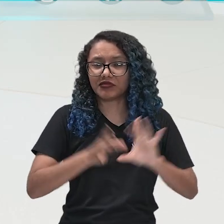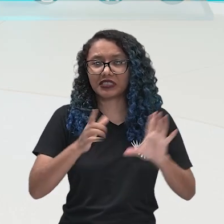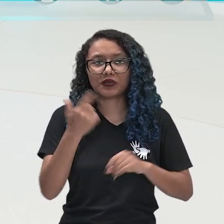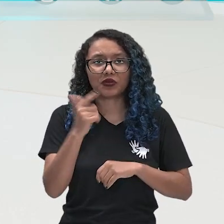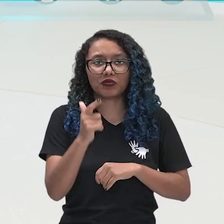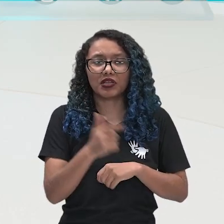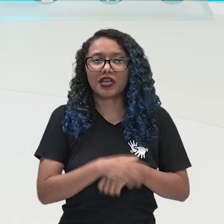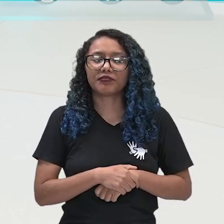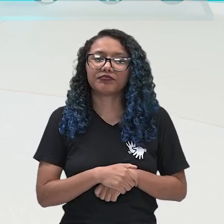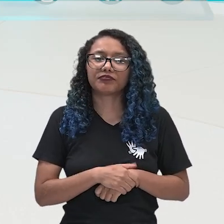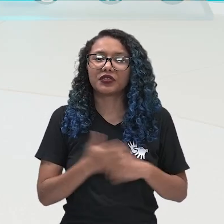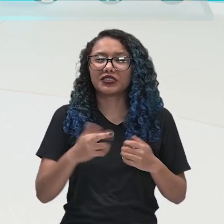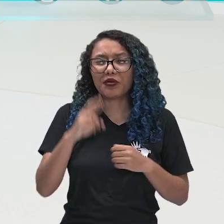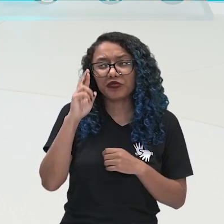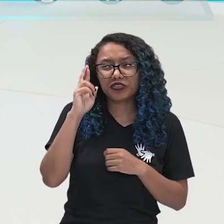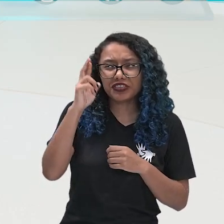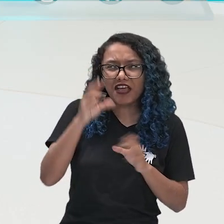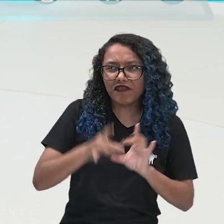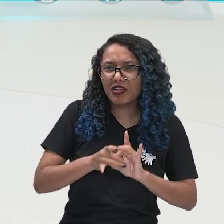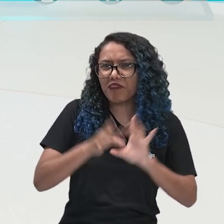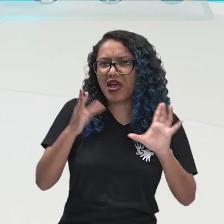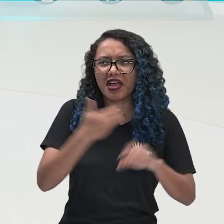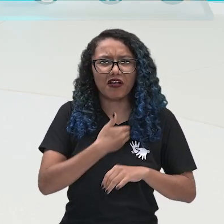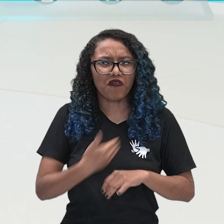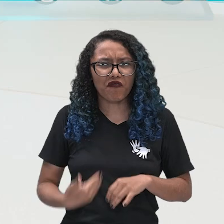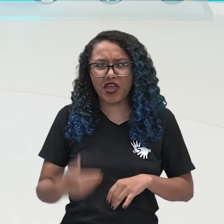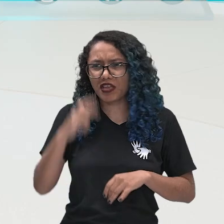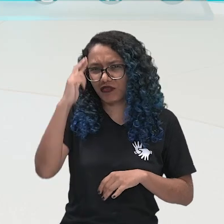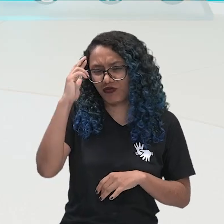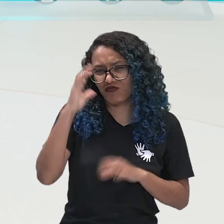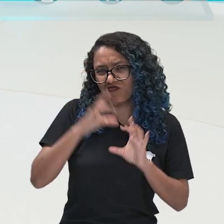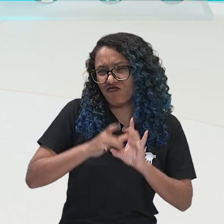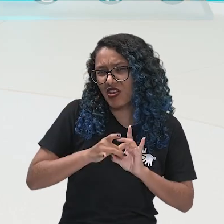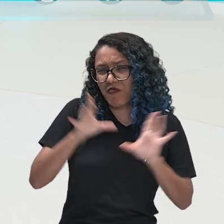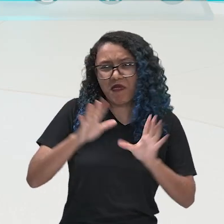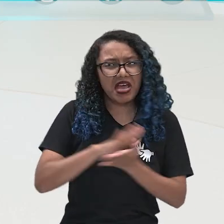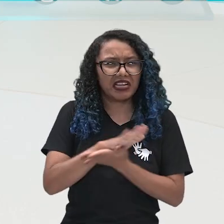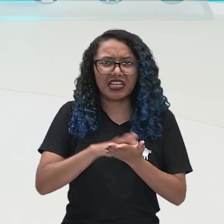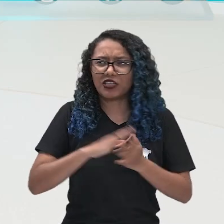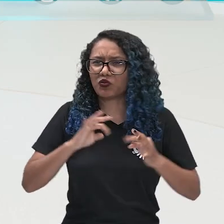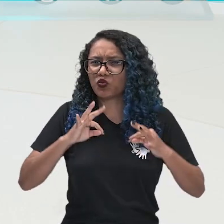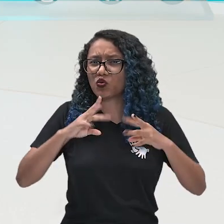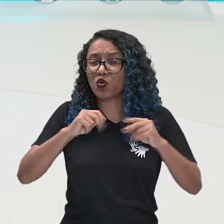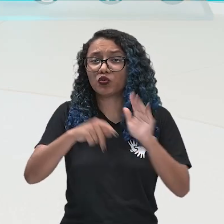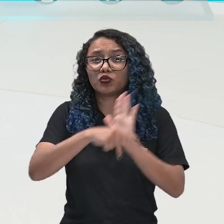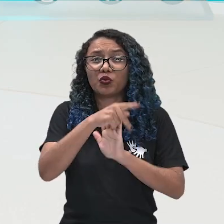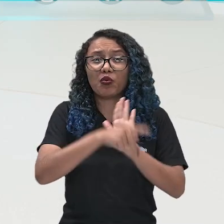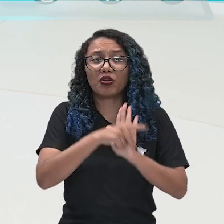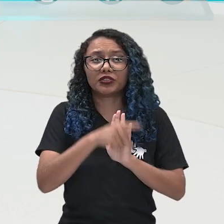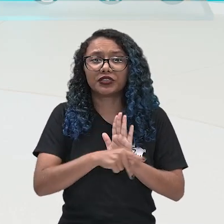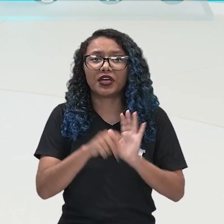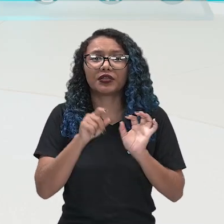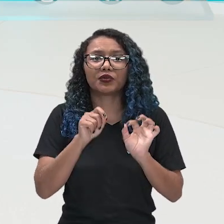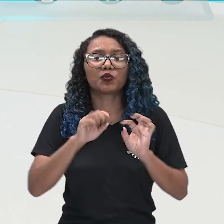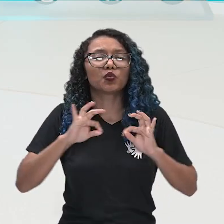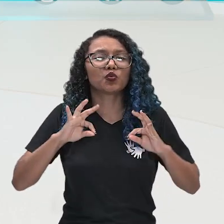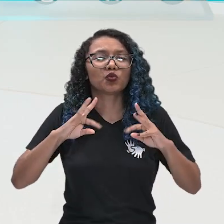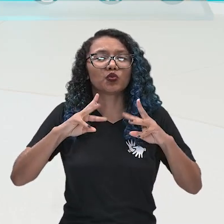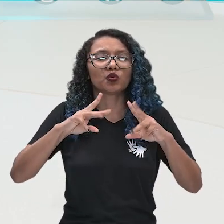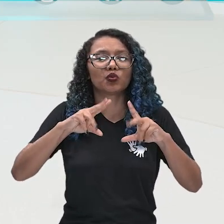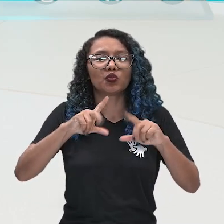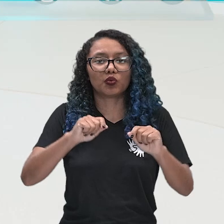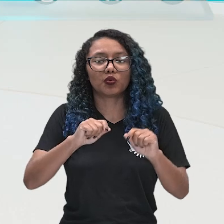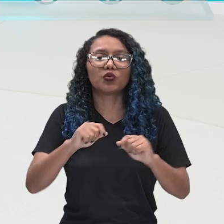dono, sem a permissão do poder público. Todos os projetos que você vai ver aqui são o quê? São